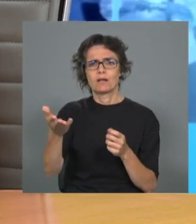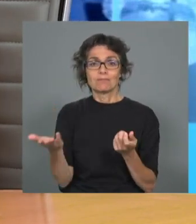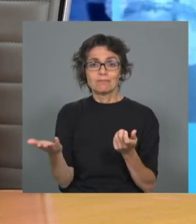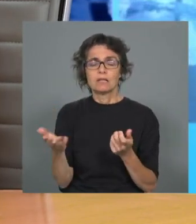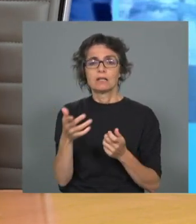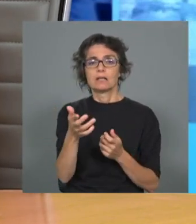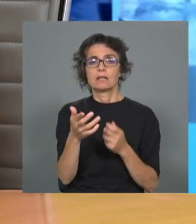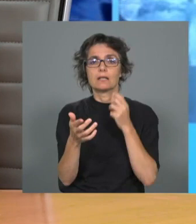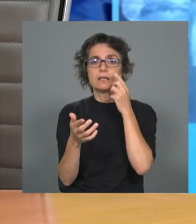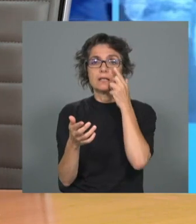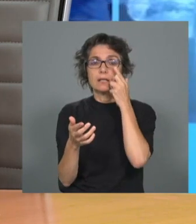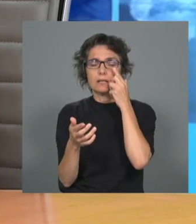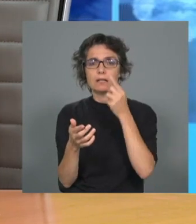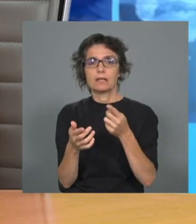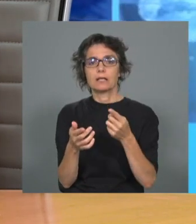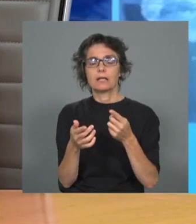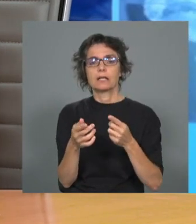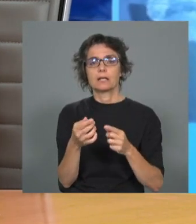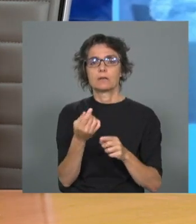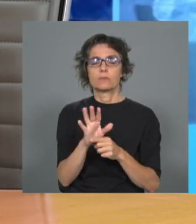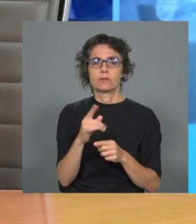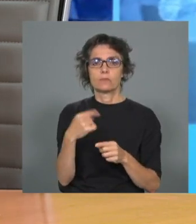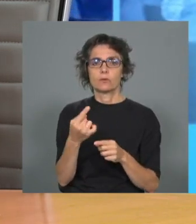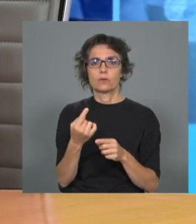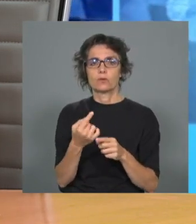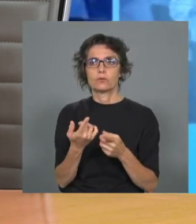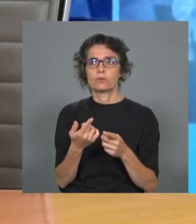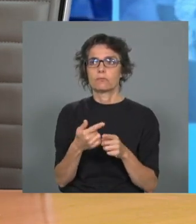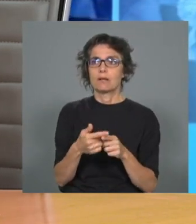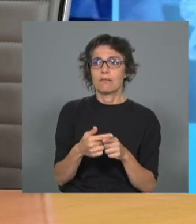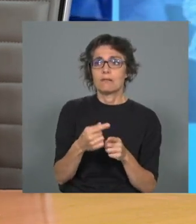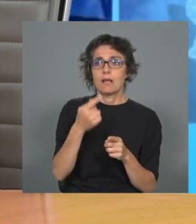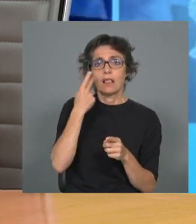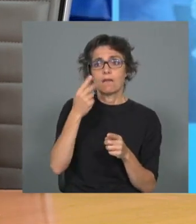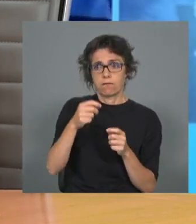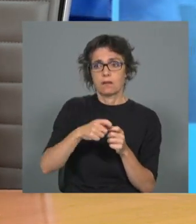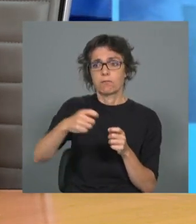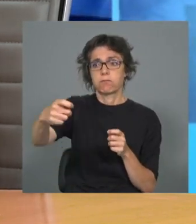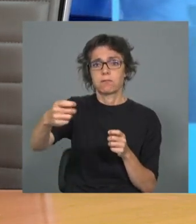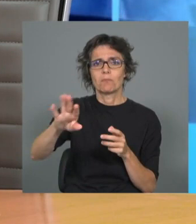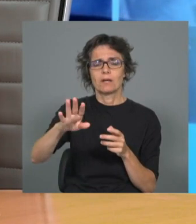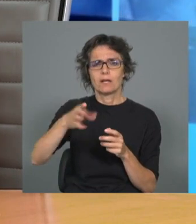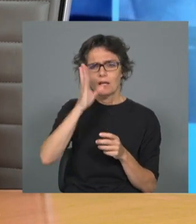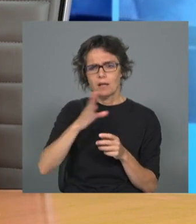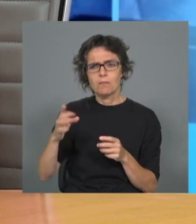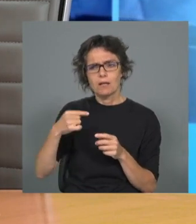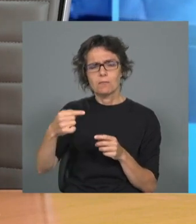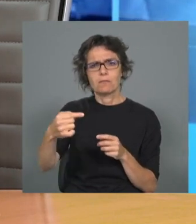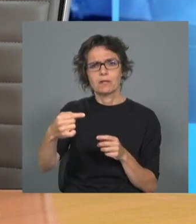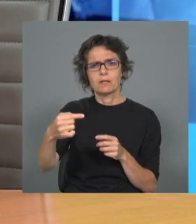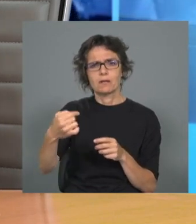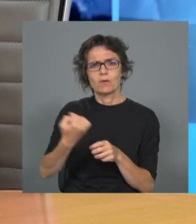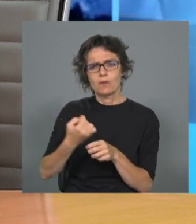facto é mais interessante uma vida longa, mas a realidade do dia a dia e o trabalhar com estas pessoas muitas